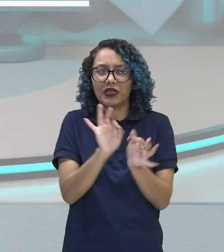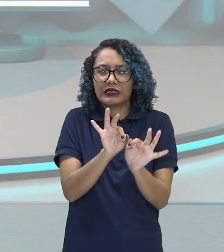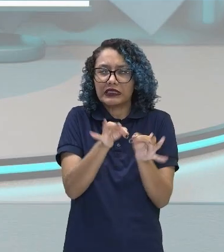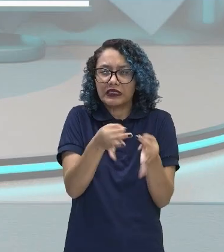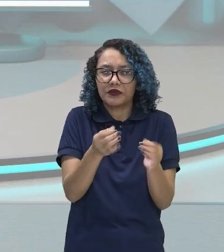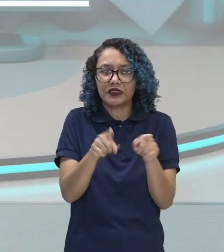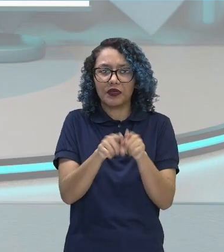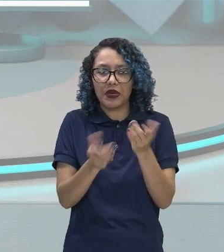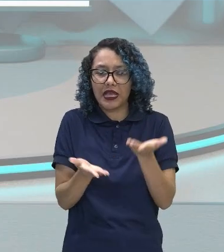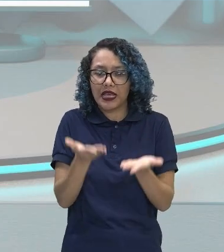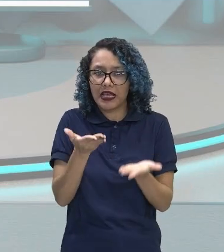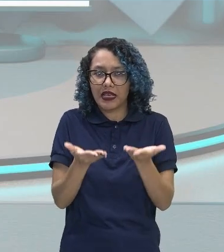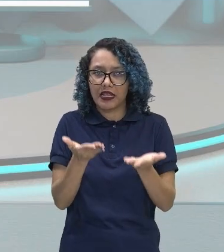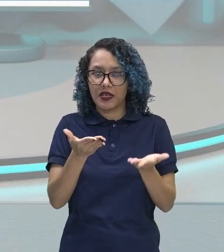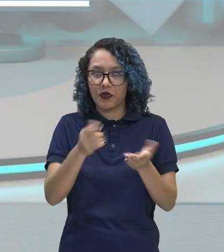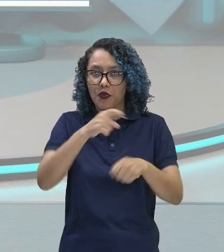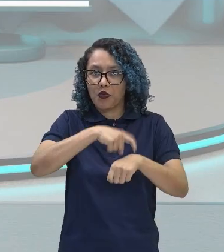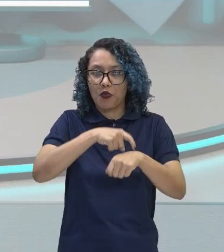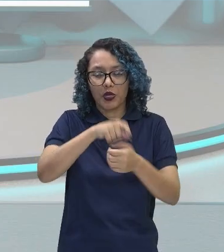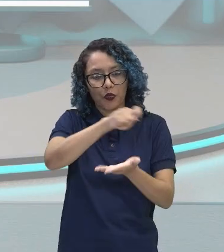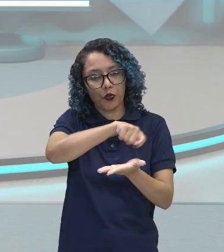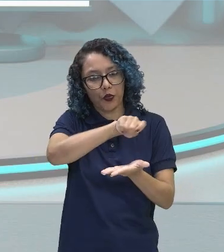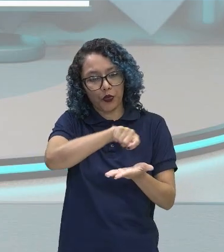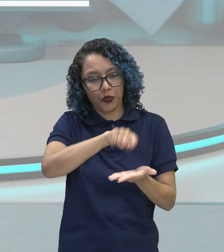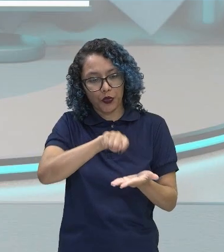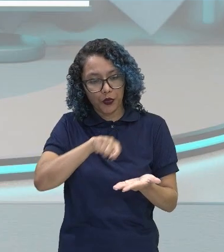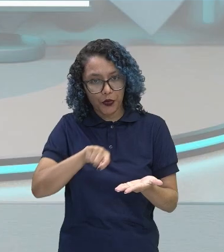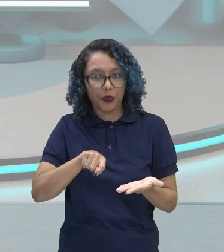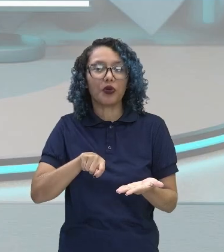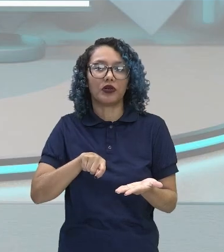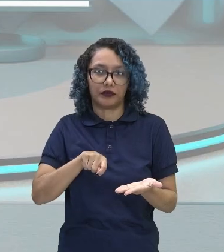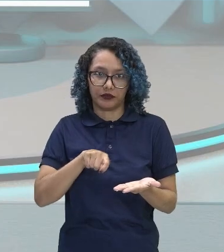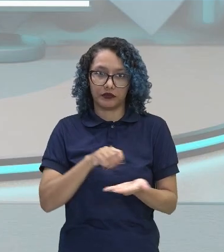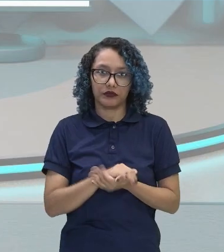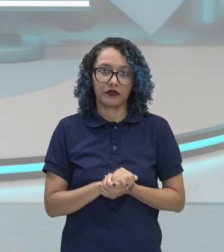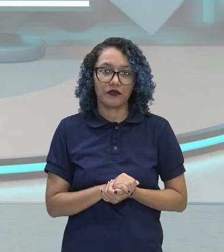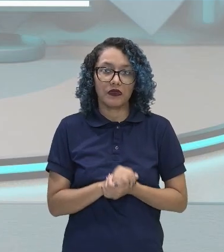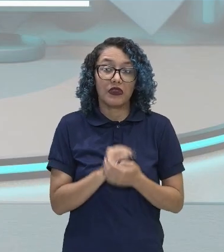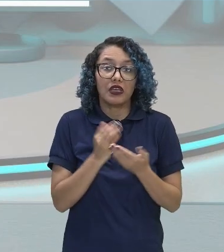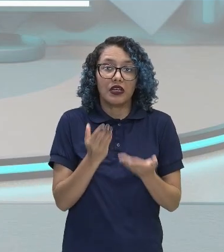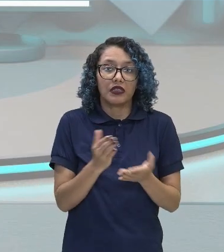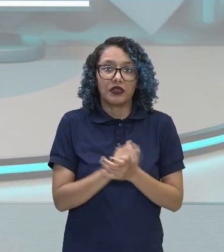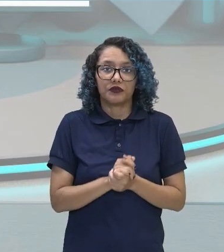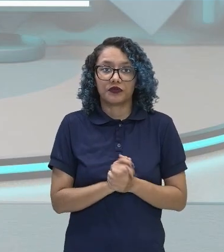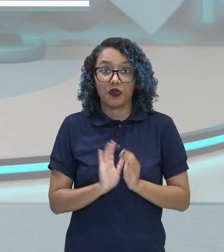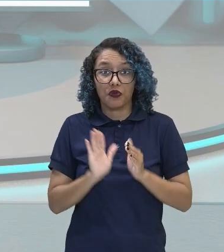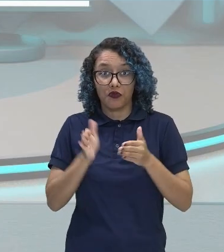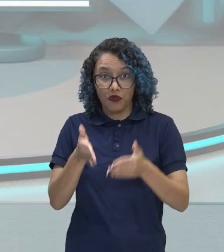na escrita. Então, nesse momento, a produção literária busca